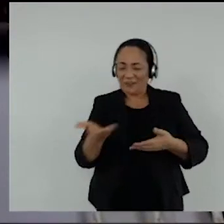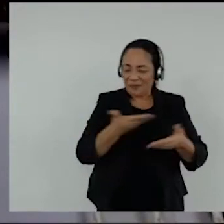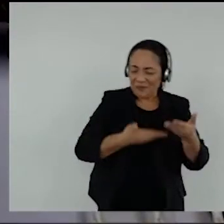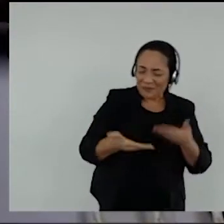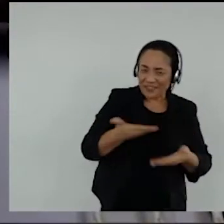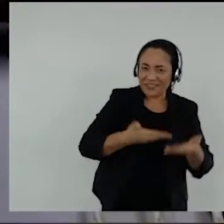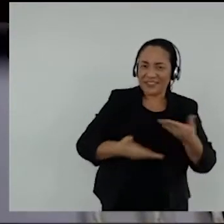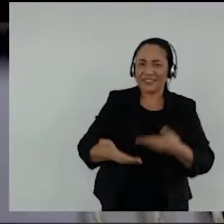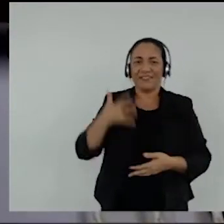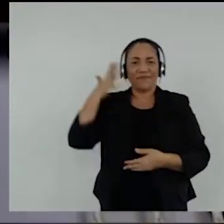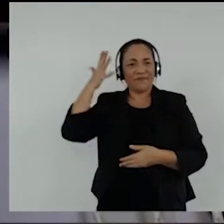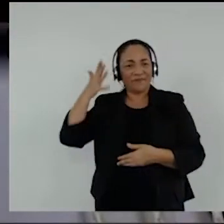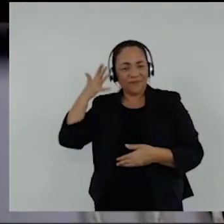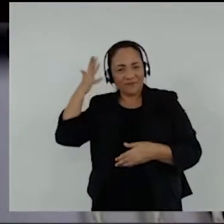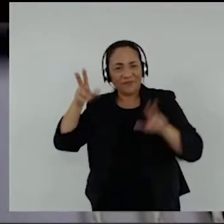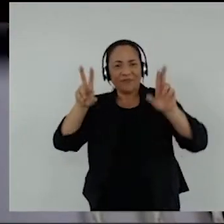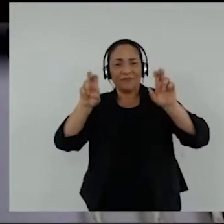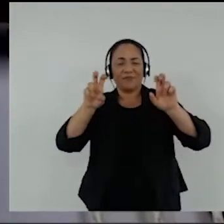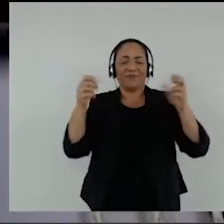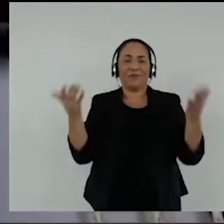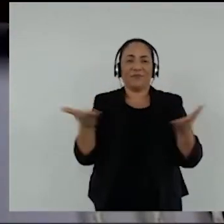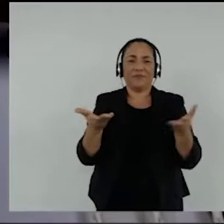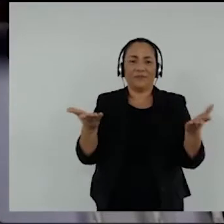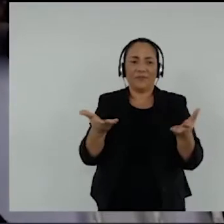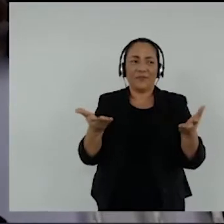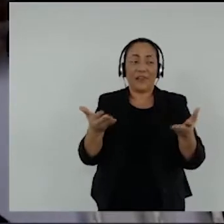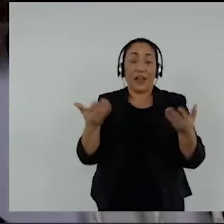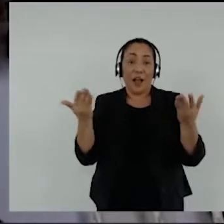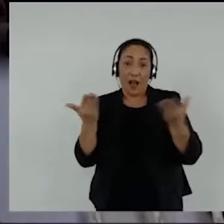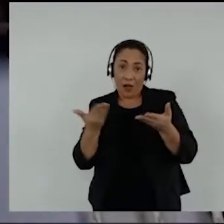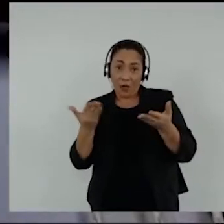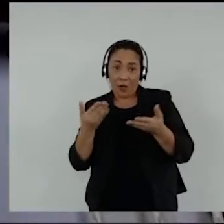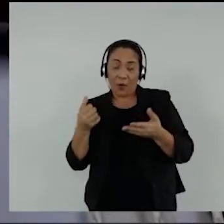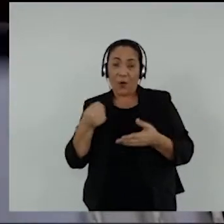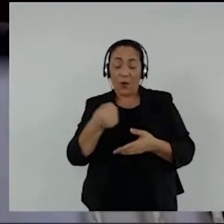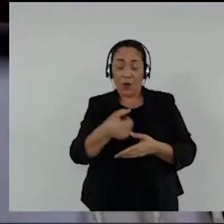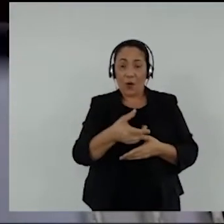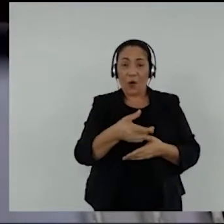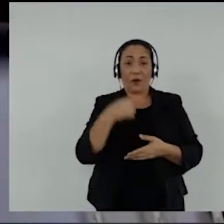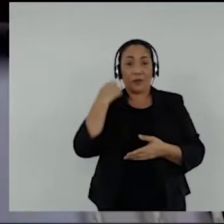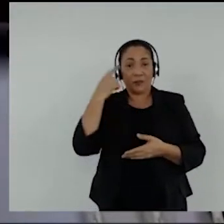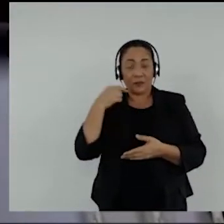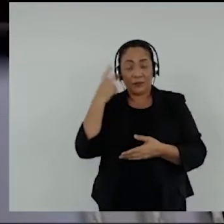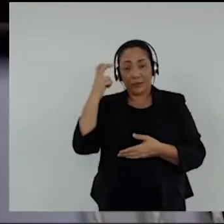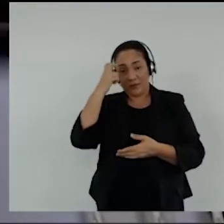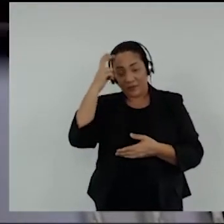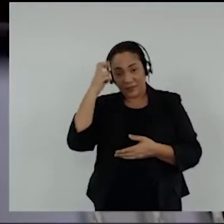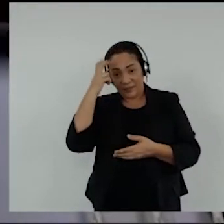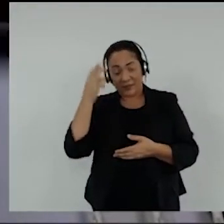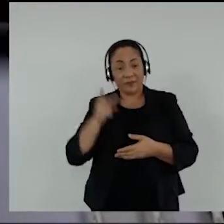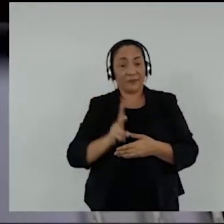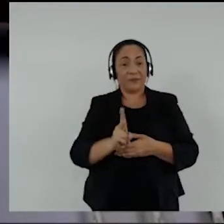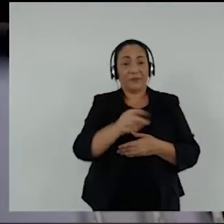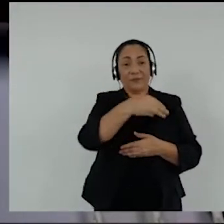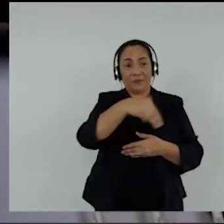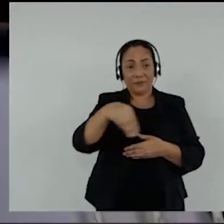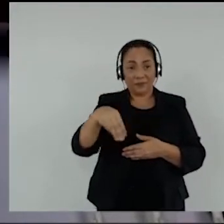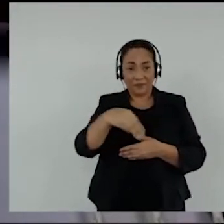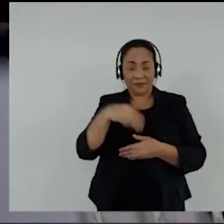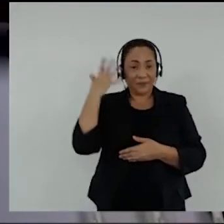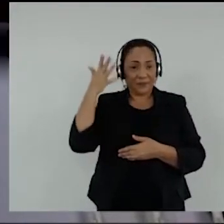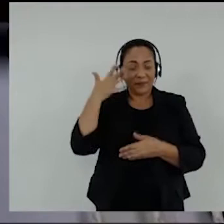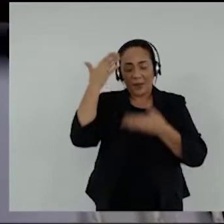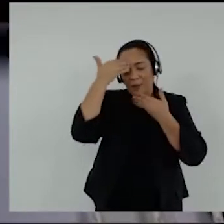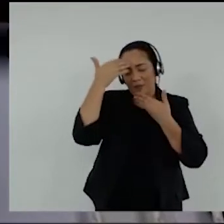aqui virtual com o senhor e passo a palavra então ao doutor Felipe para que prossiga a condução dos trabalhos.